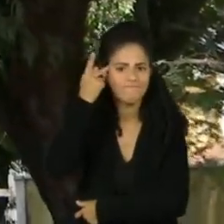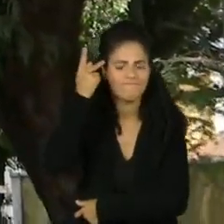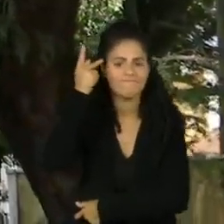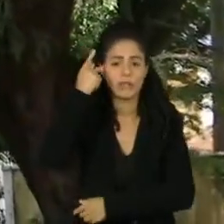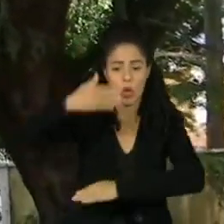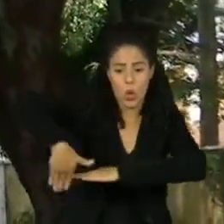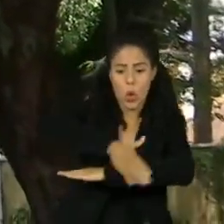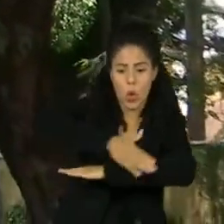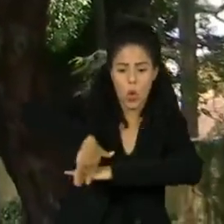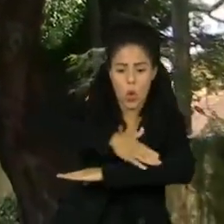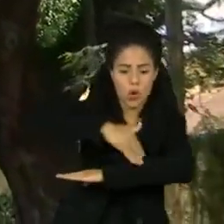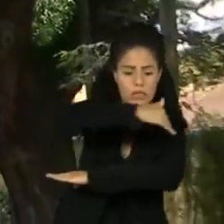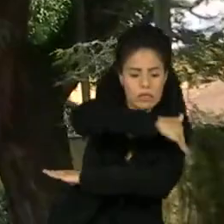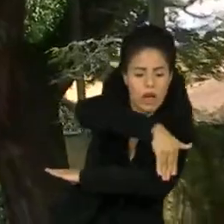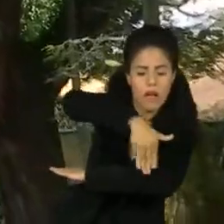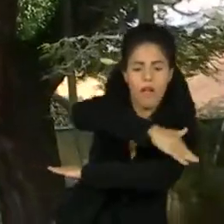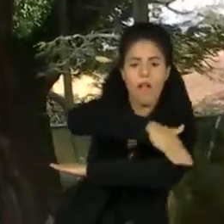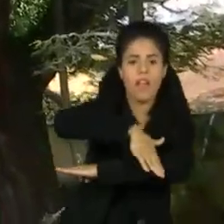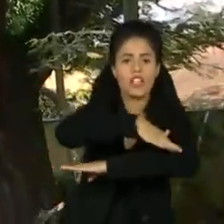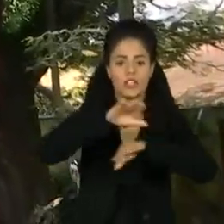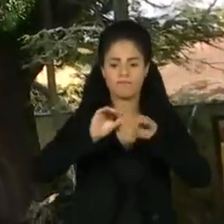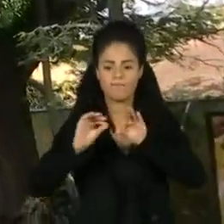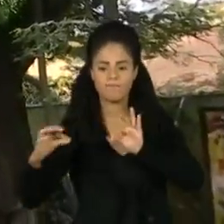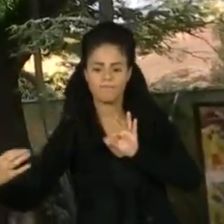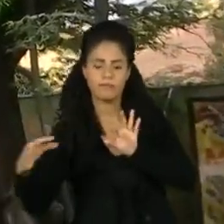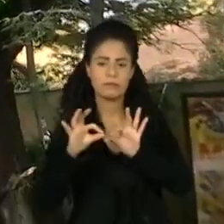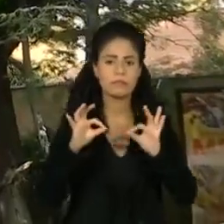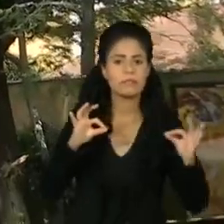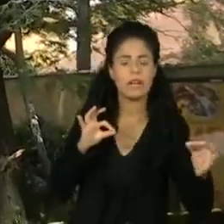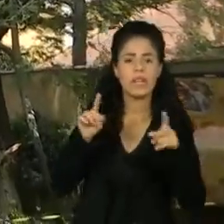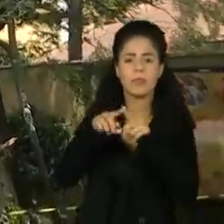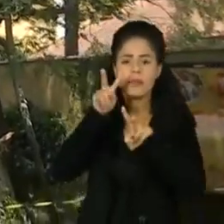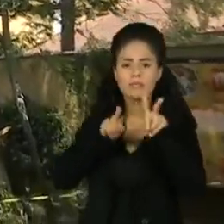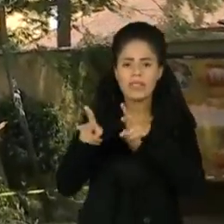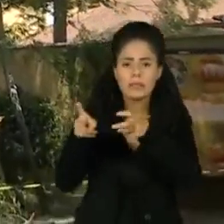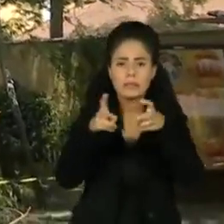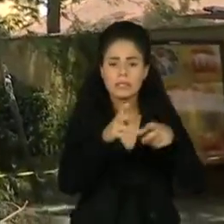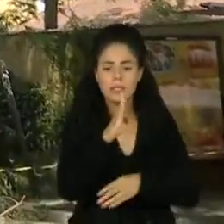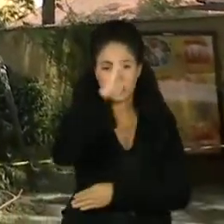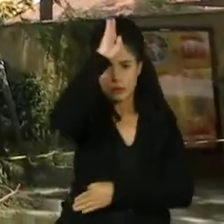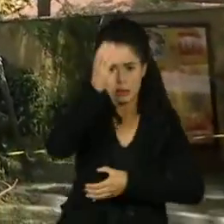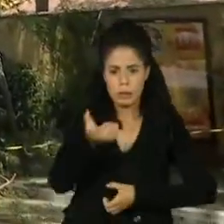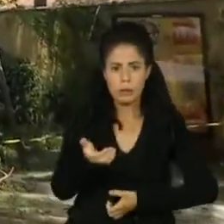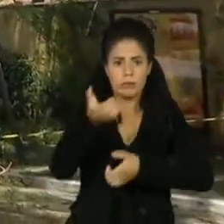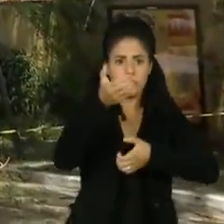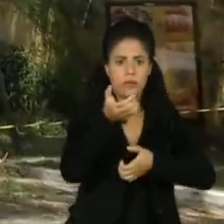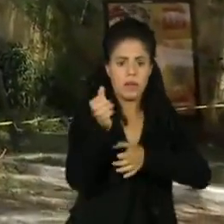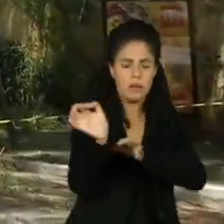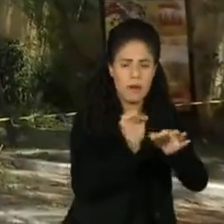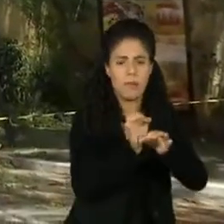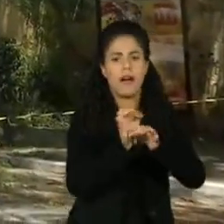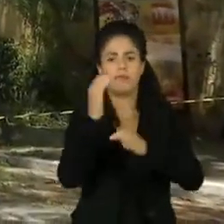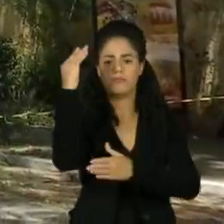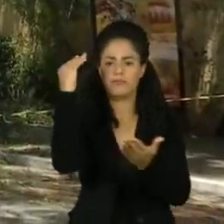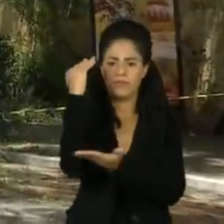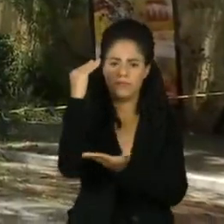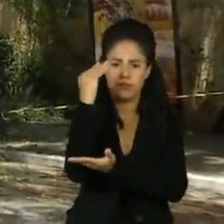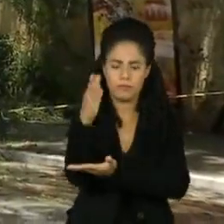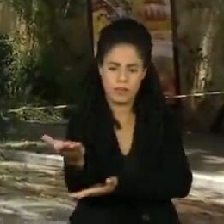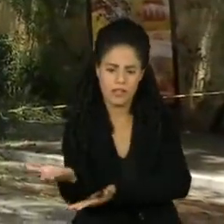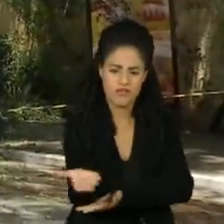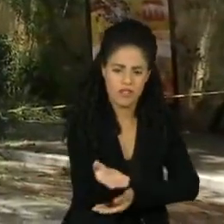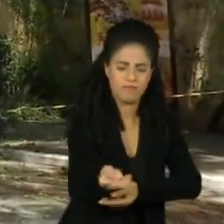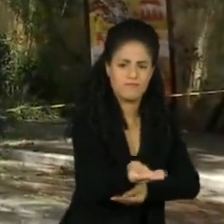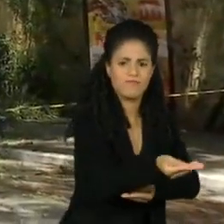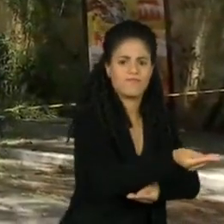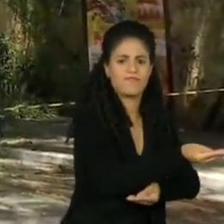ruas aqui ao redor desse bairro estão interditadas. A gente pode ver que a equipe do Corpo de Bombeiros trabalha na remoção desses galhos que